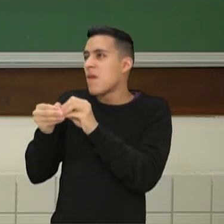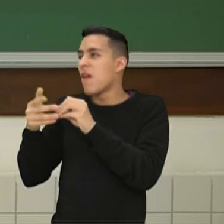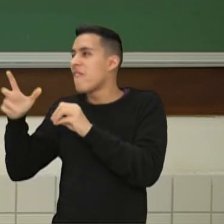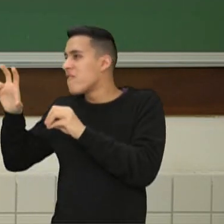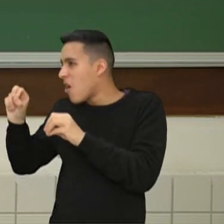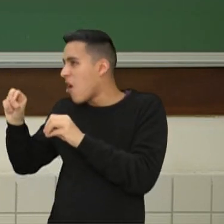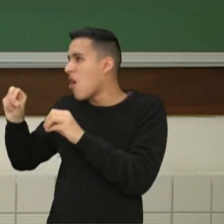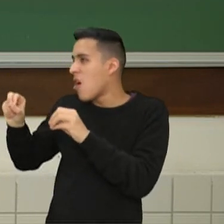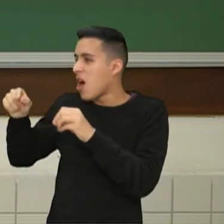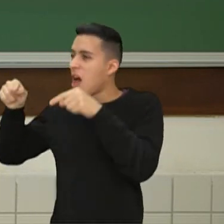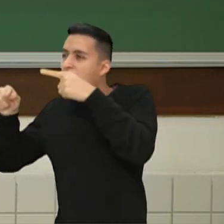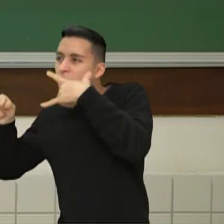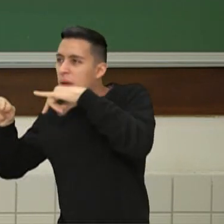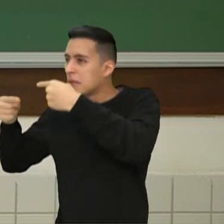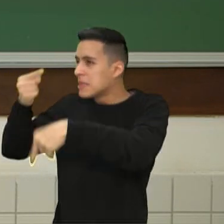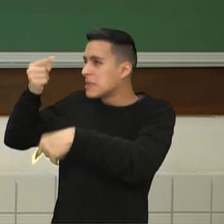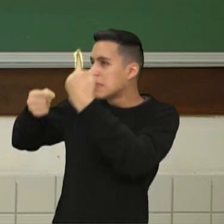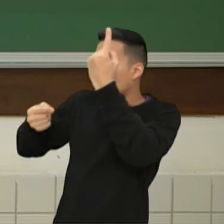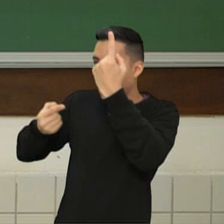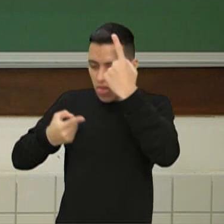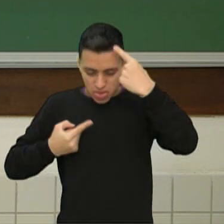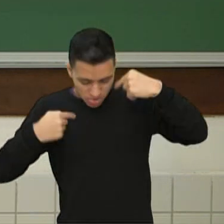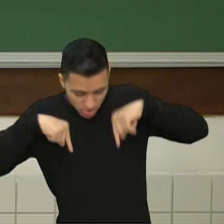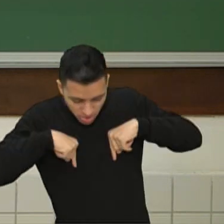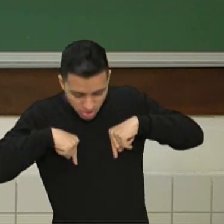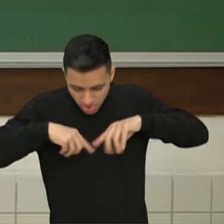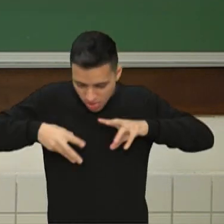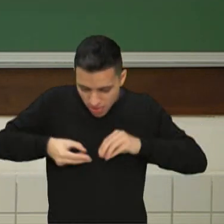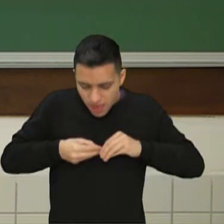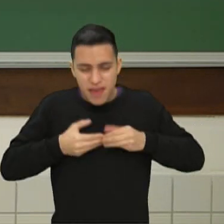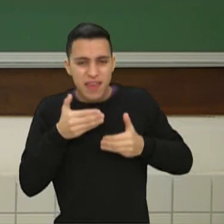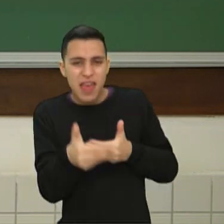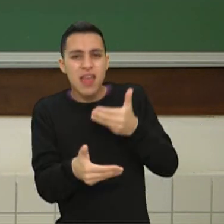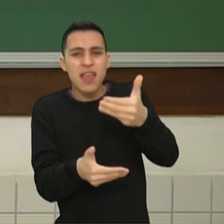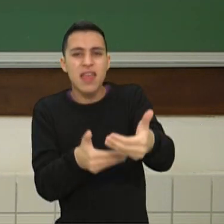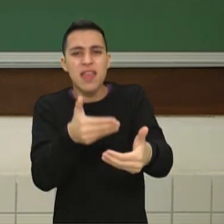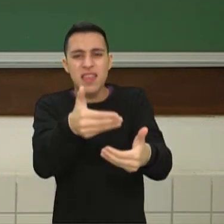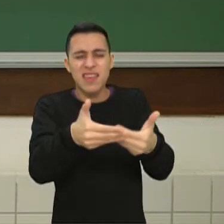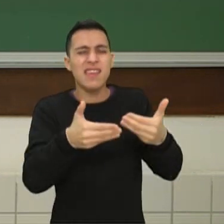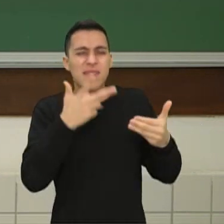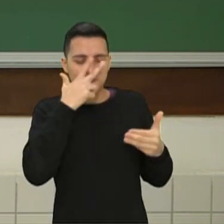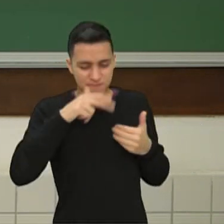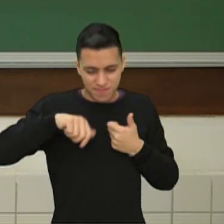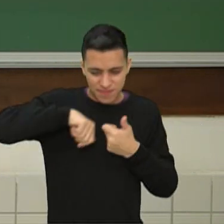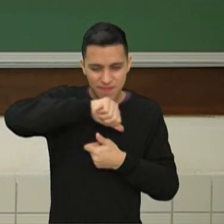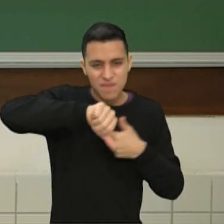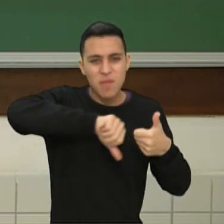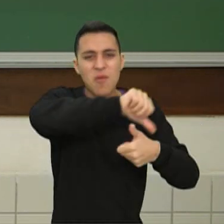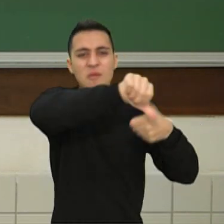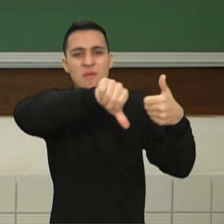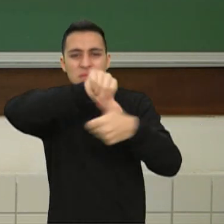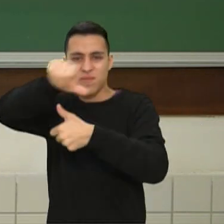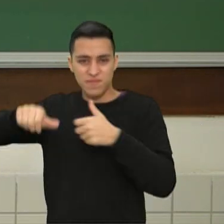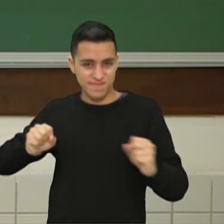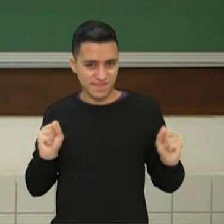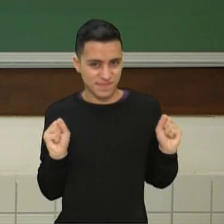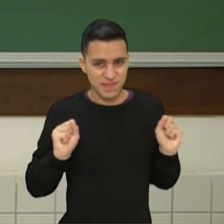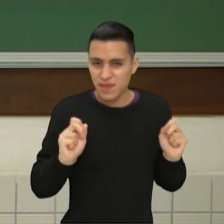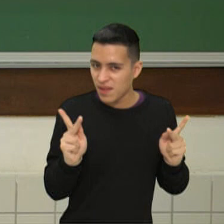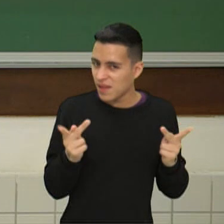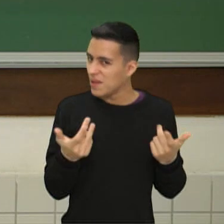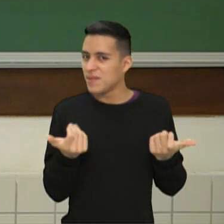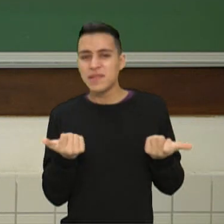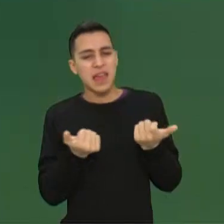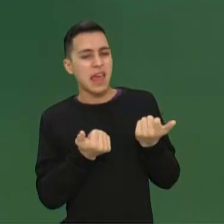Já a geração de vocês é uma antítese da minha geração e assim por diante, ou seja, sempre vai mudando, tá? Então essa aí